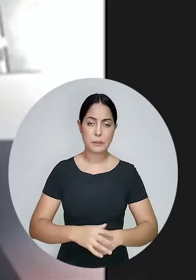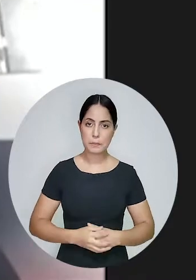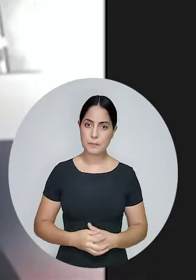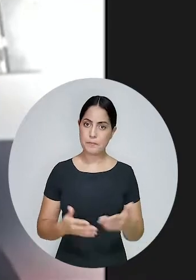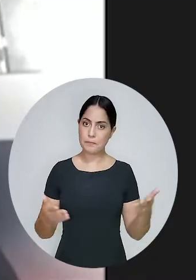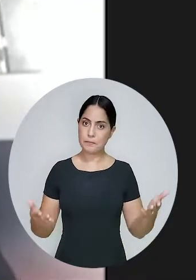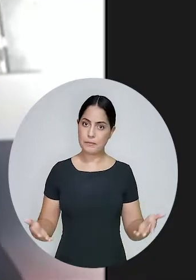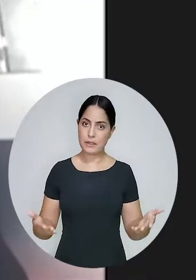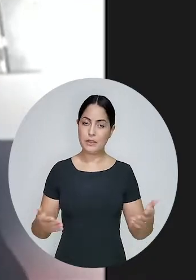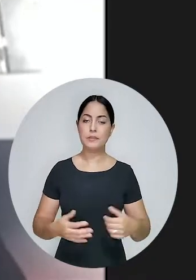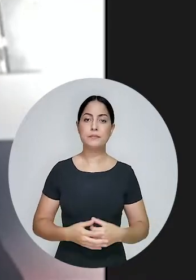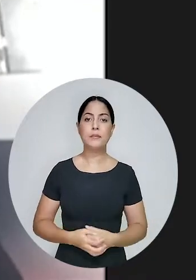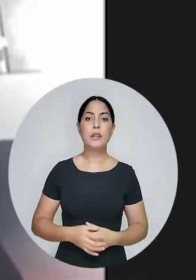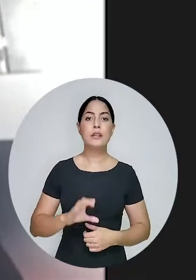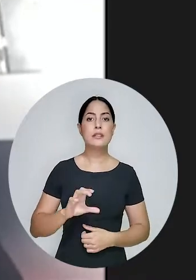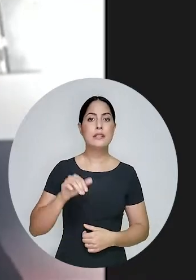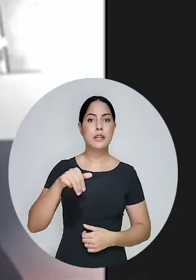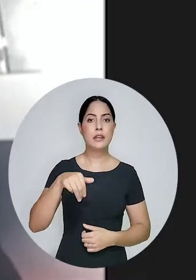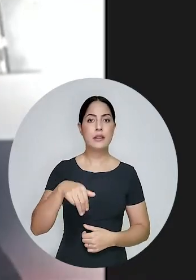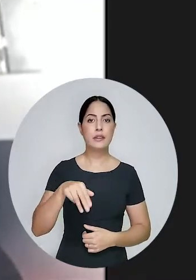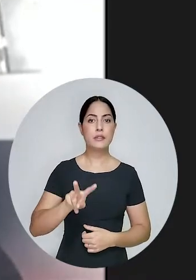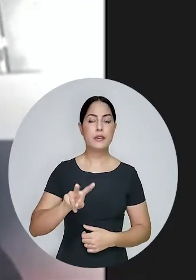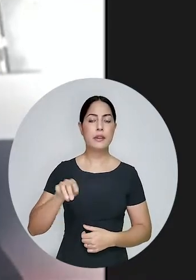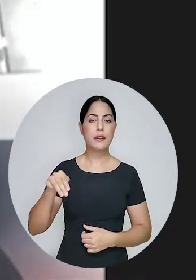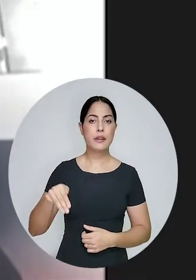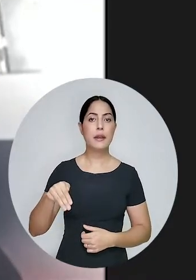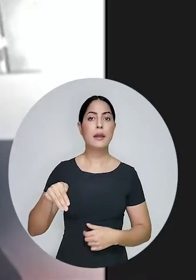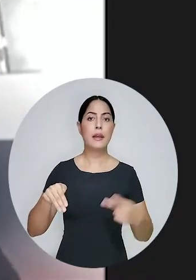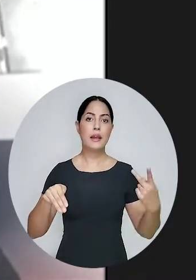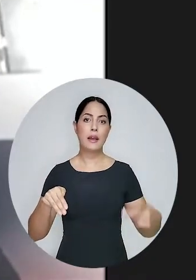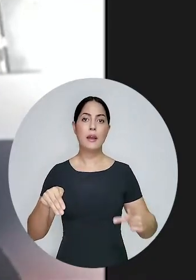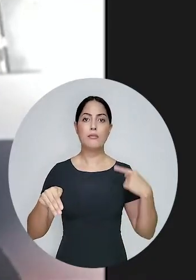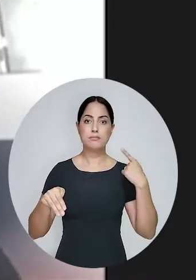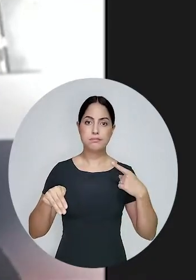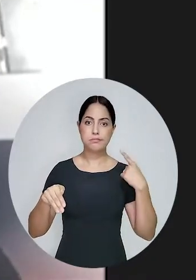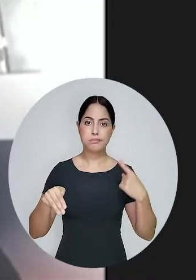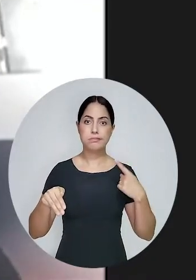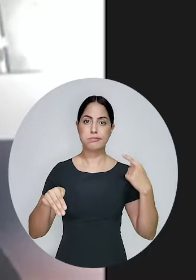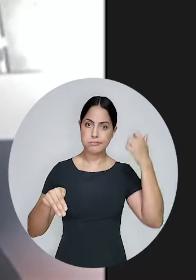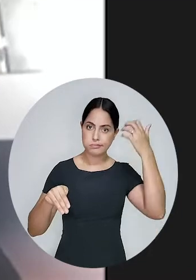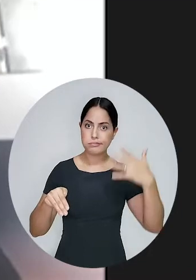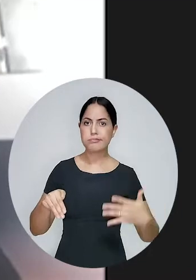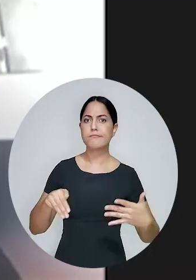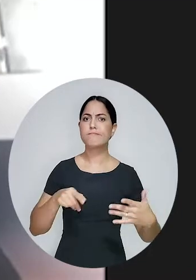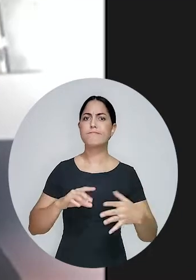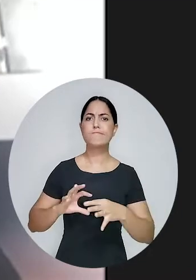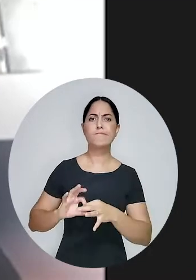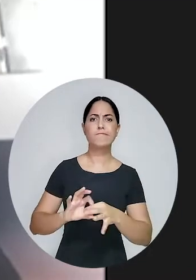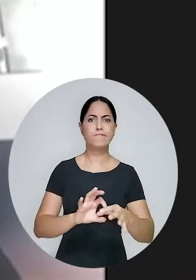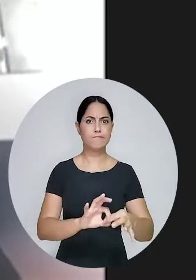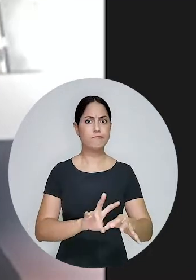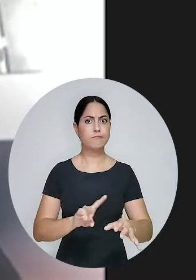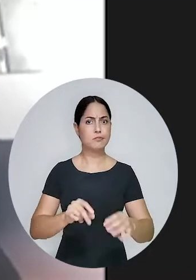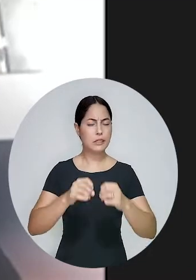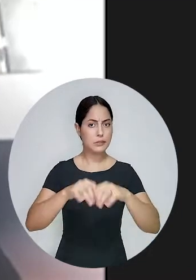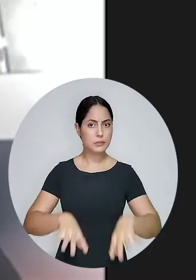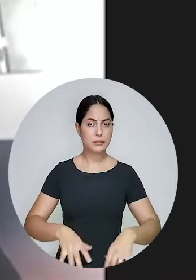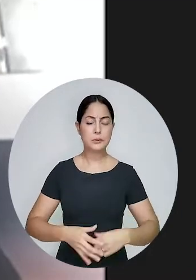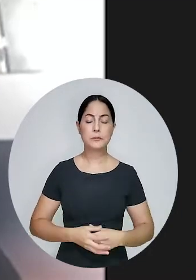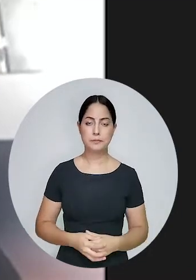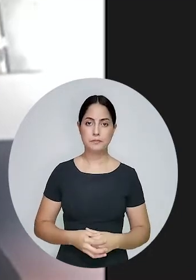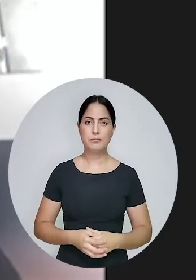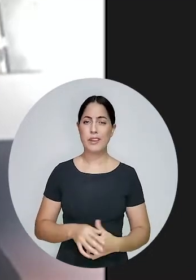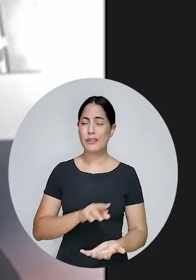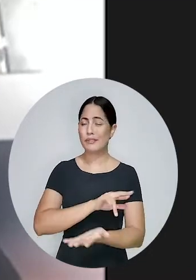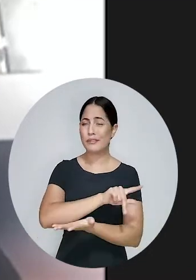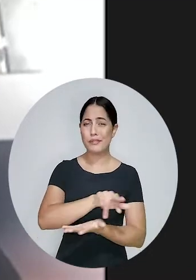gente perde, né, com esses cortes no orçamento da CVM, né? Na verdade, né, a CVM pode